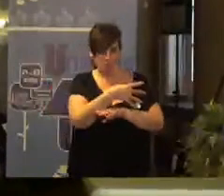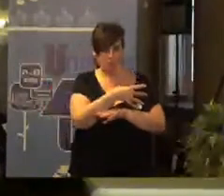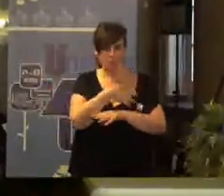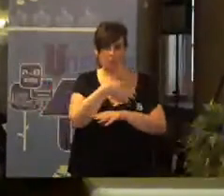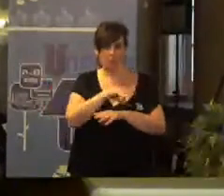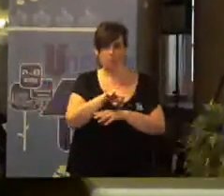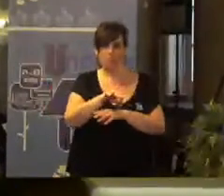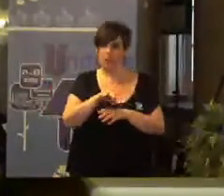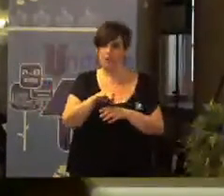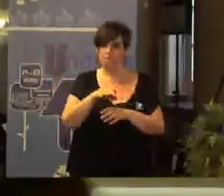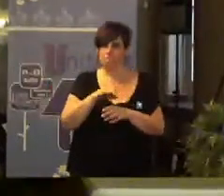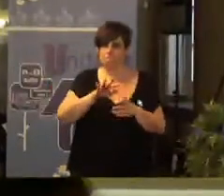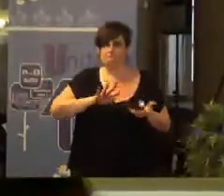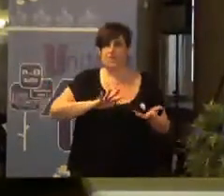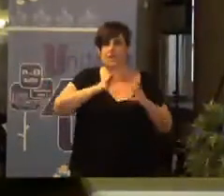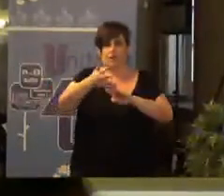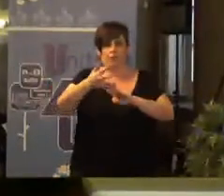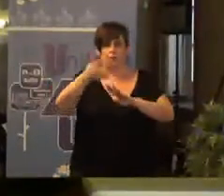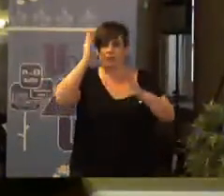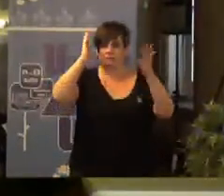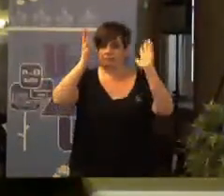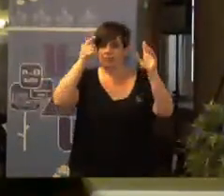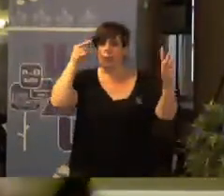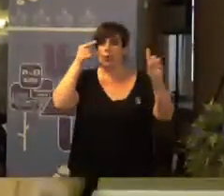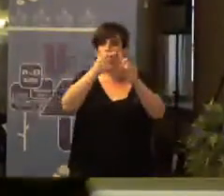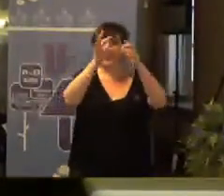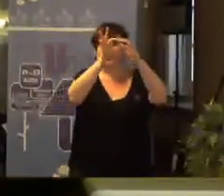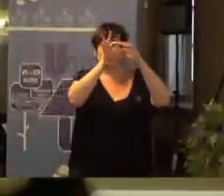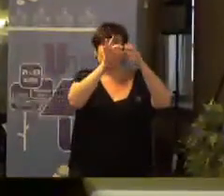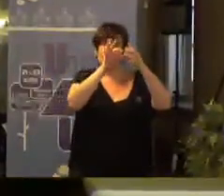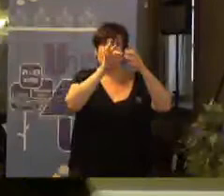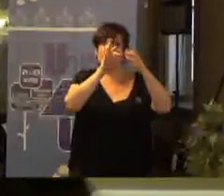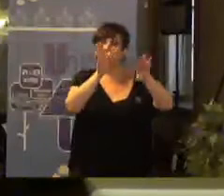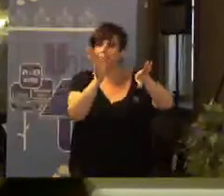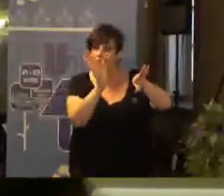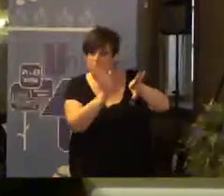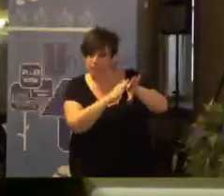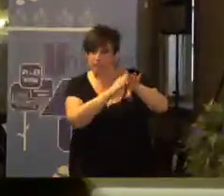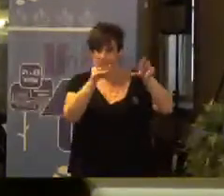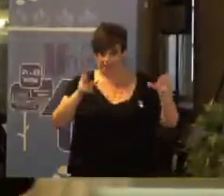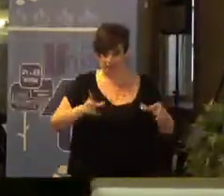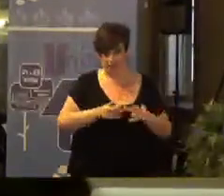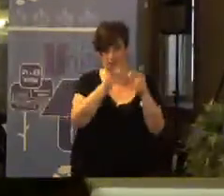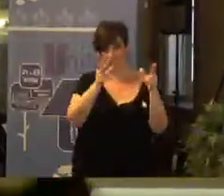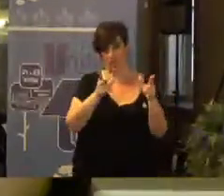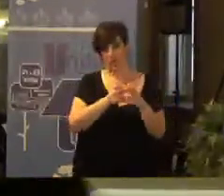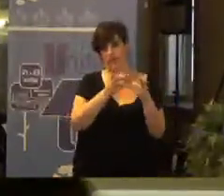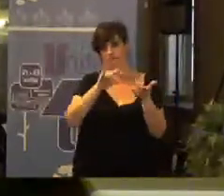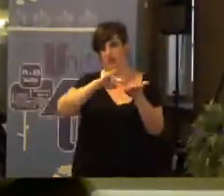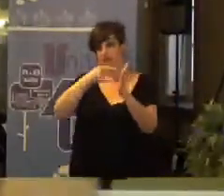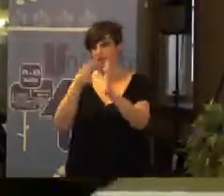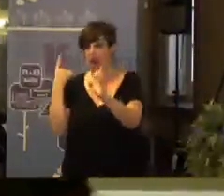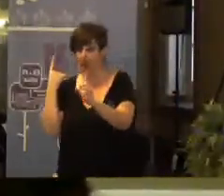pressão brutal para a aliança dos setores de esquerda socialistas,